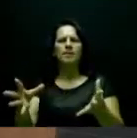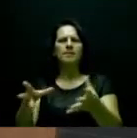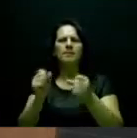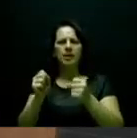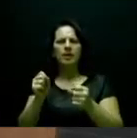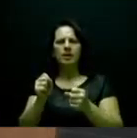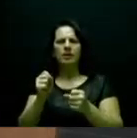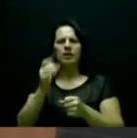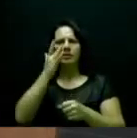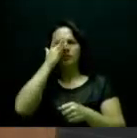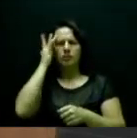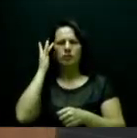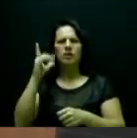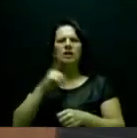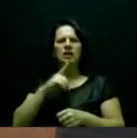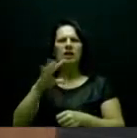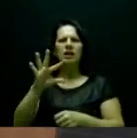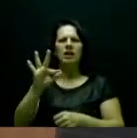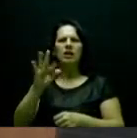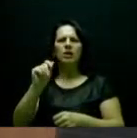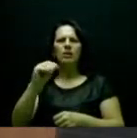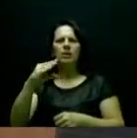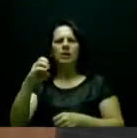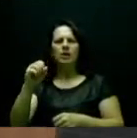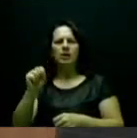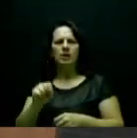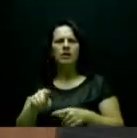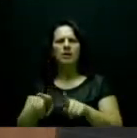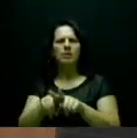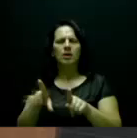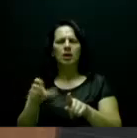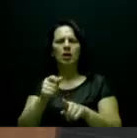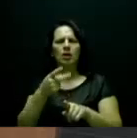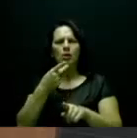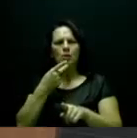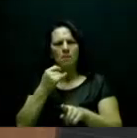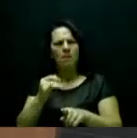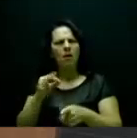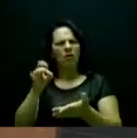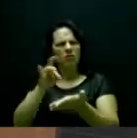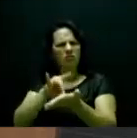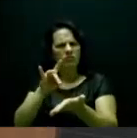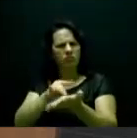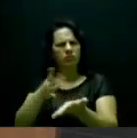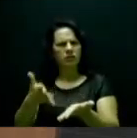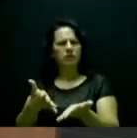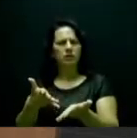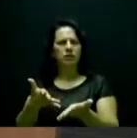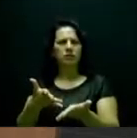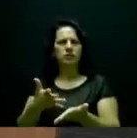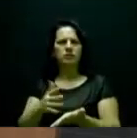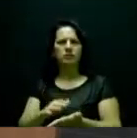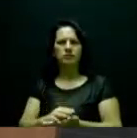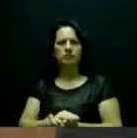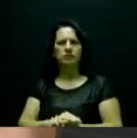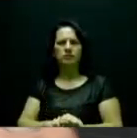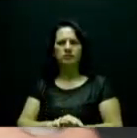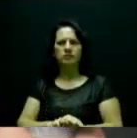o cobaia. Você tem muitos fakes que são cobaias. Você tem que pegar o pai da facção, né, que é aquele mentor intelectual que criou tudo